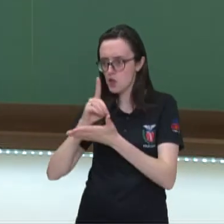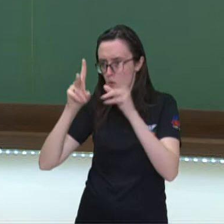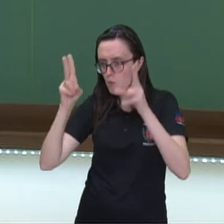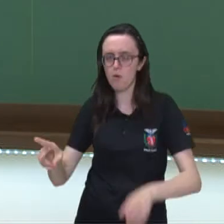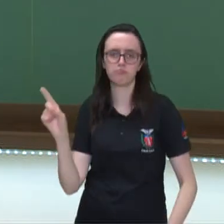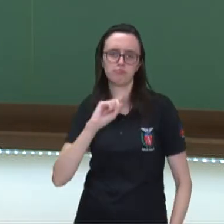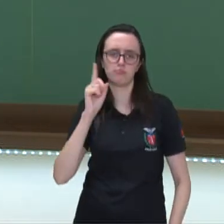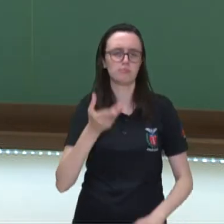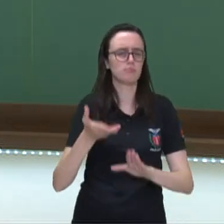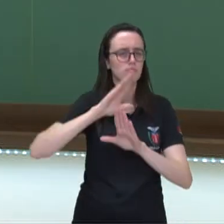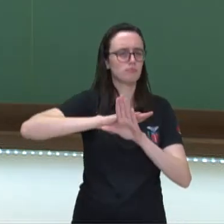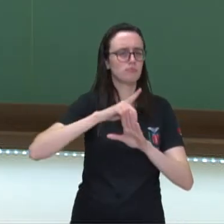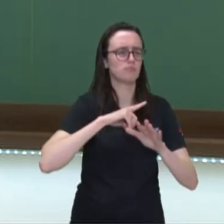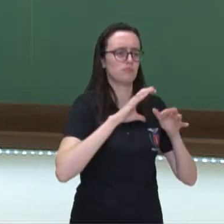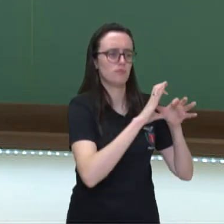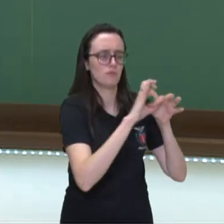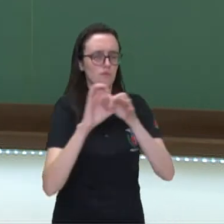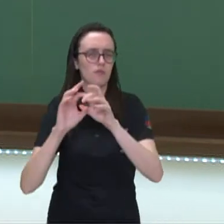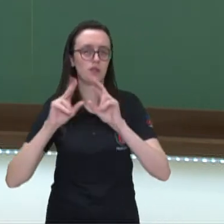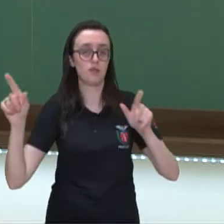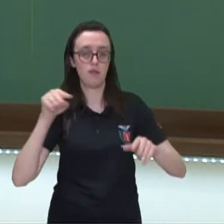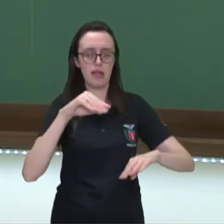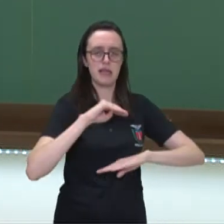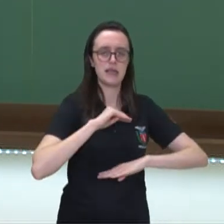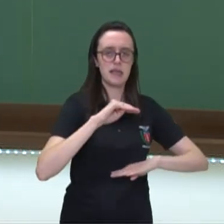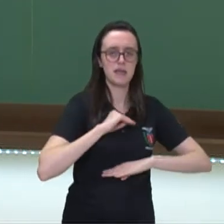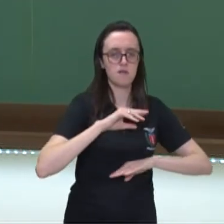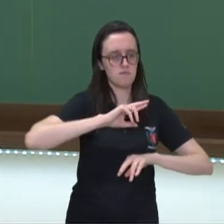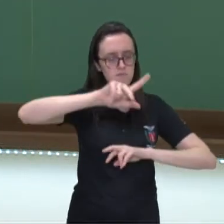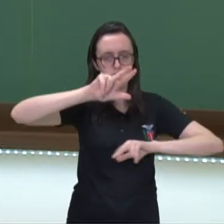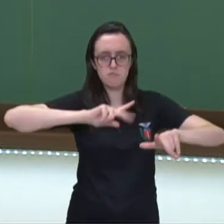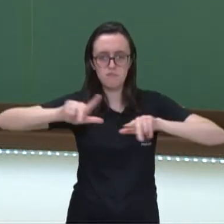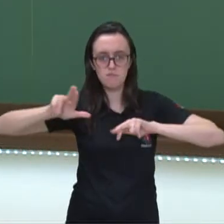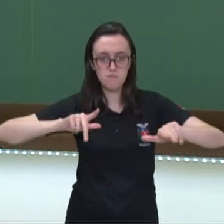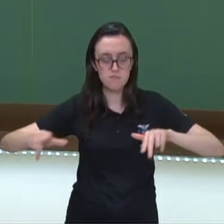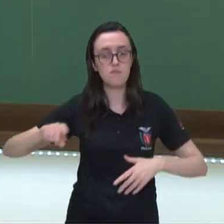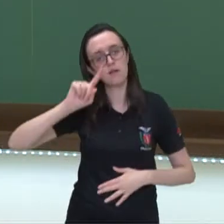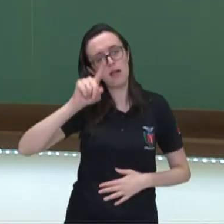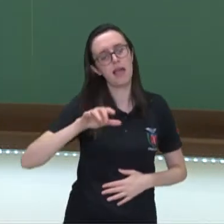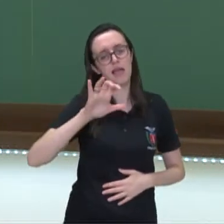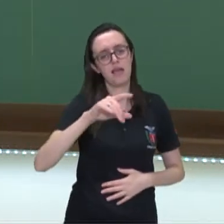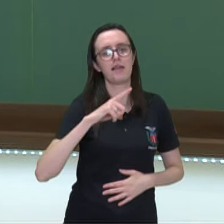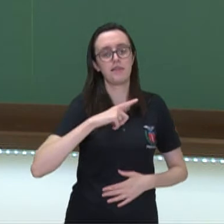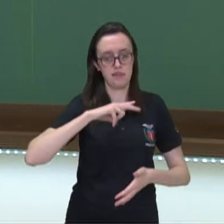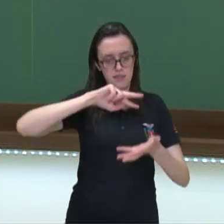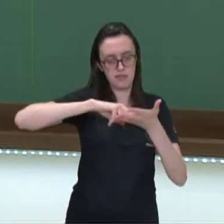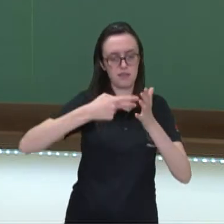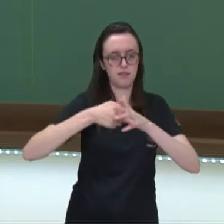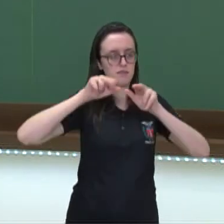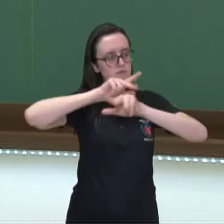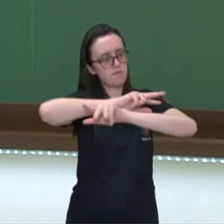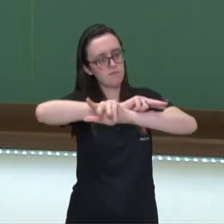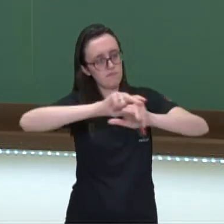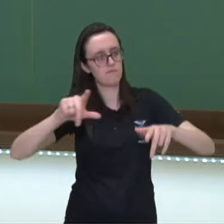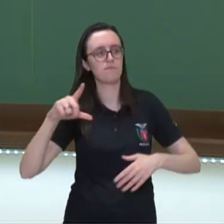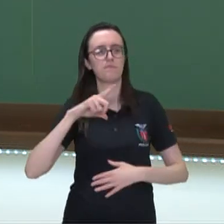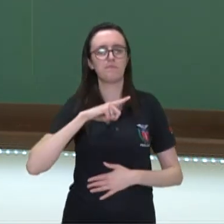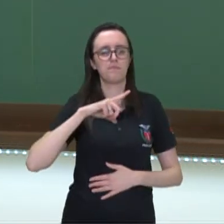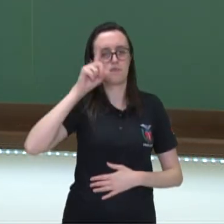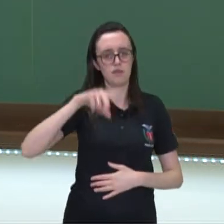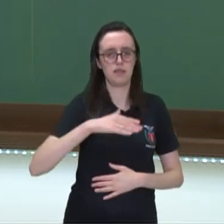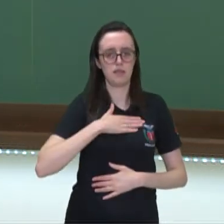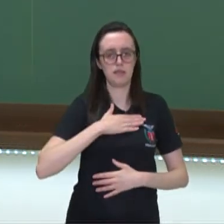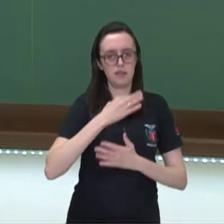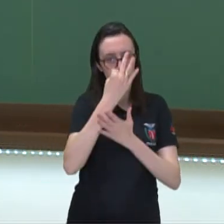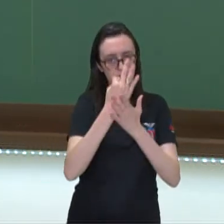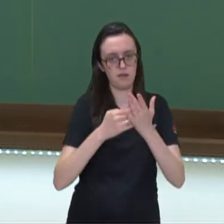certo? Então, nessas situações e contextos particulares, eu vou ter significados variados em meu